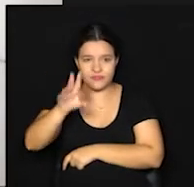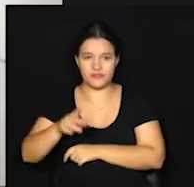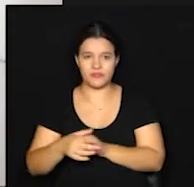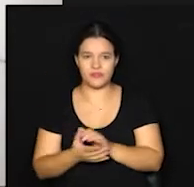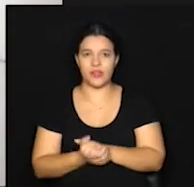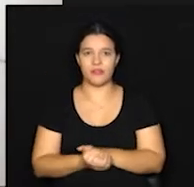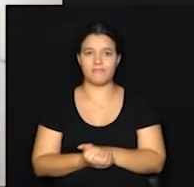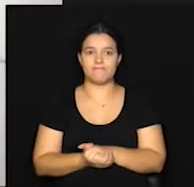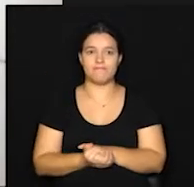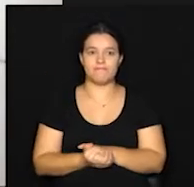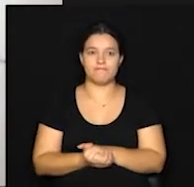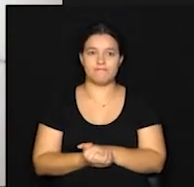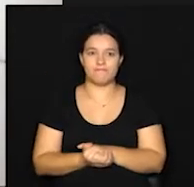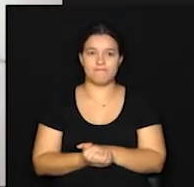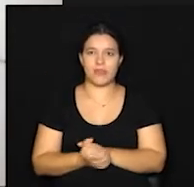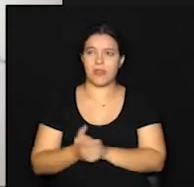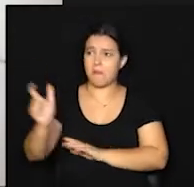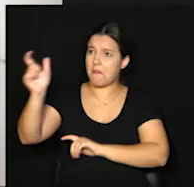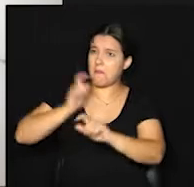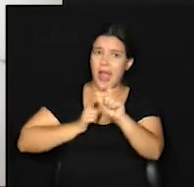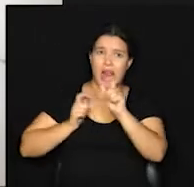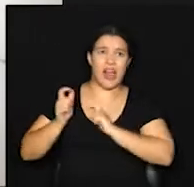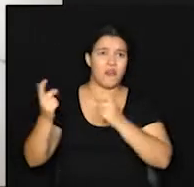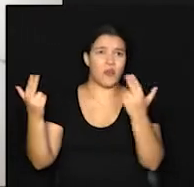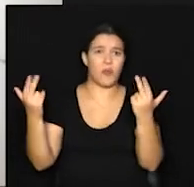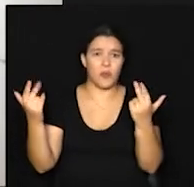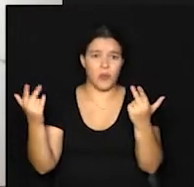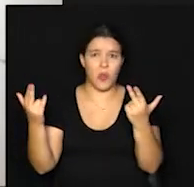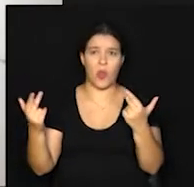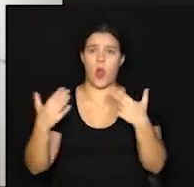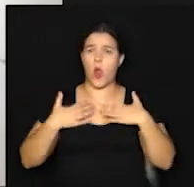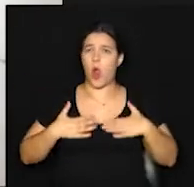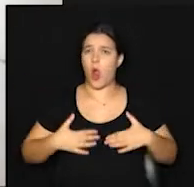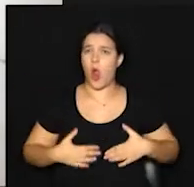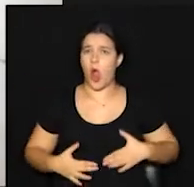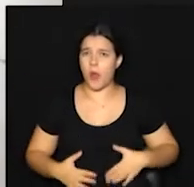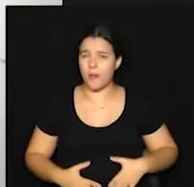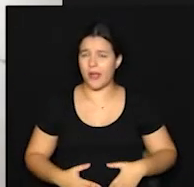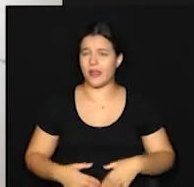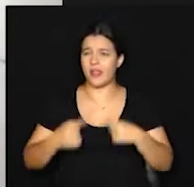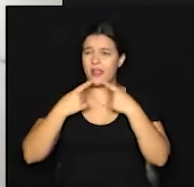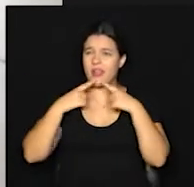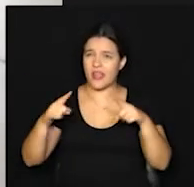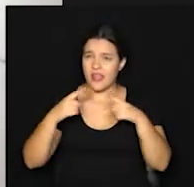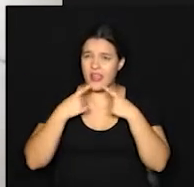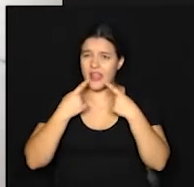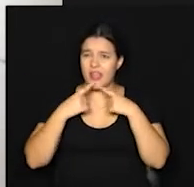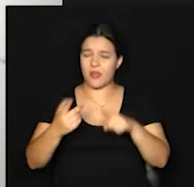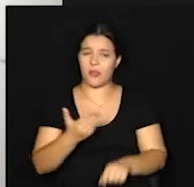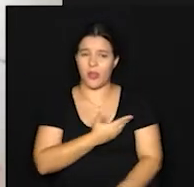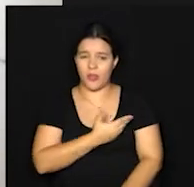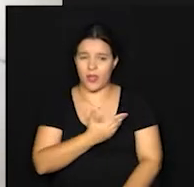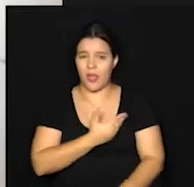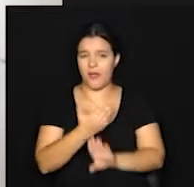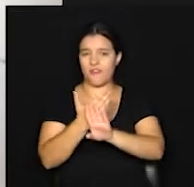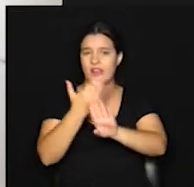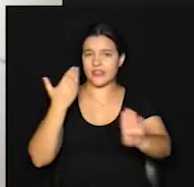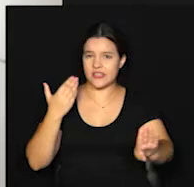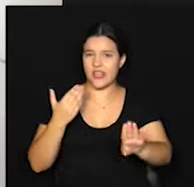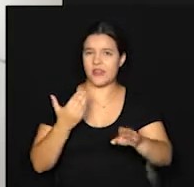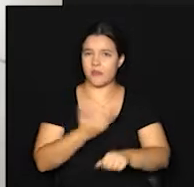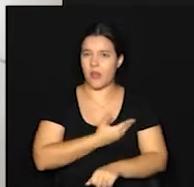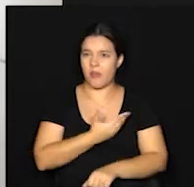na cara, eu escutei. A questão das roupas, a questão dos amigos, eu me afastei da família, eu me afastei